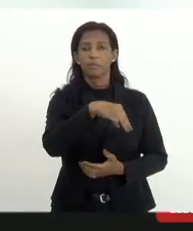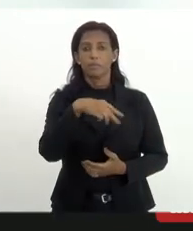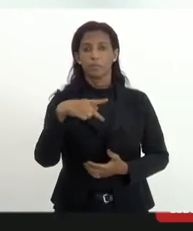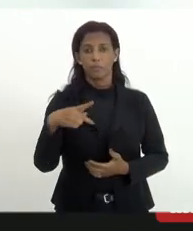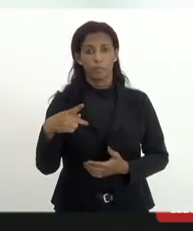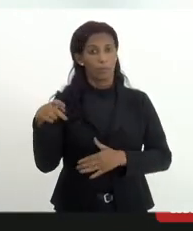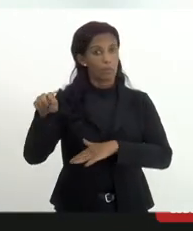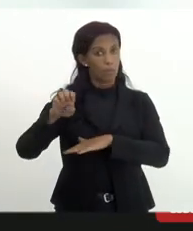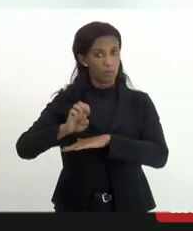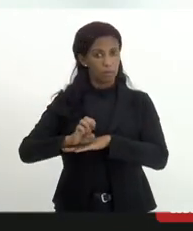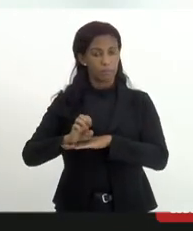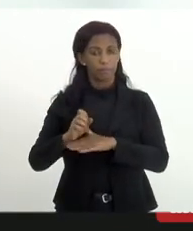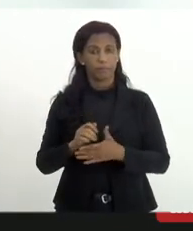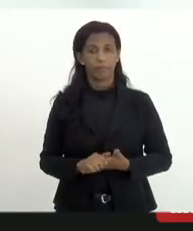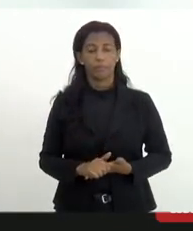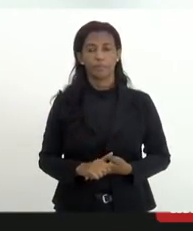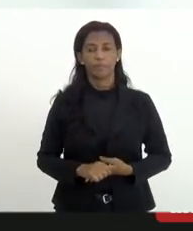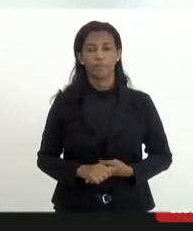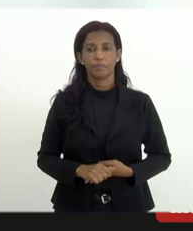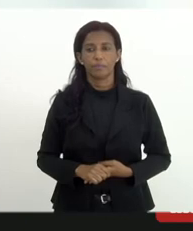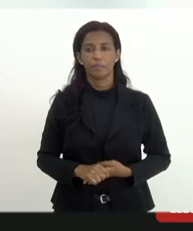Público Estadual e